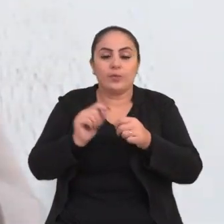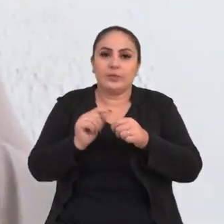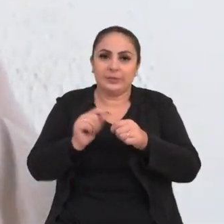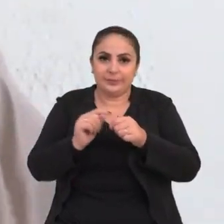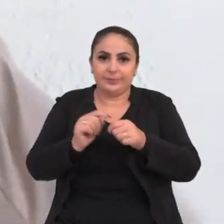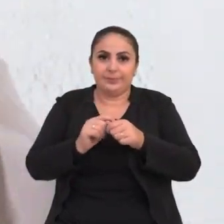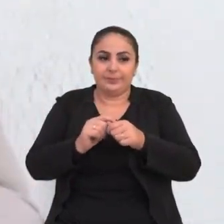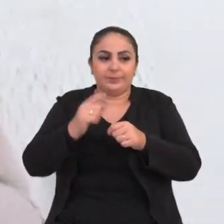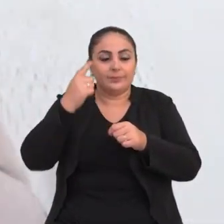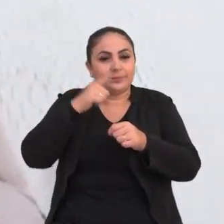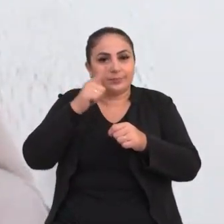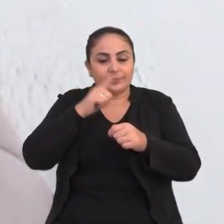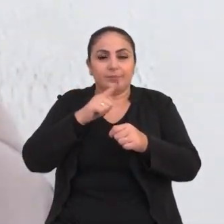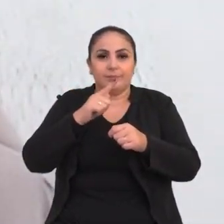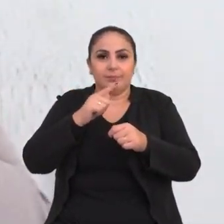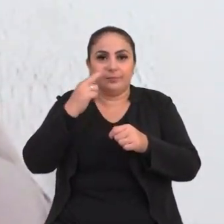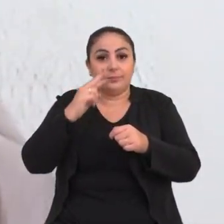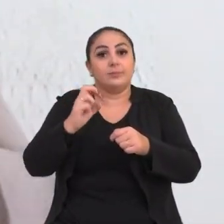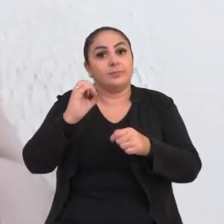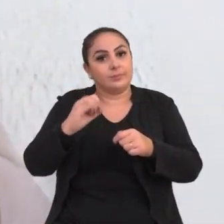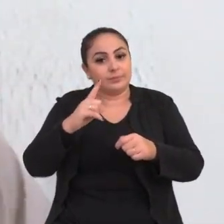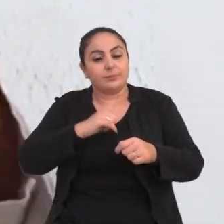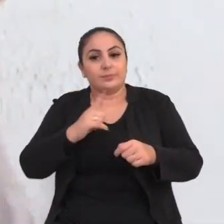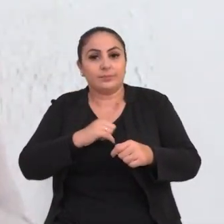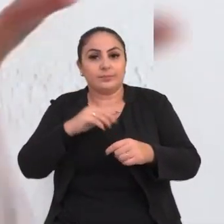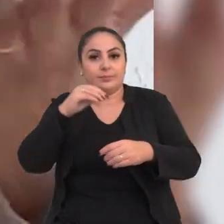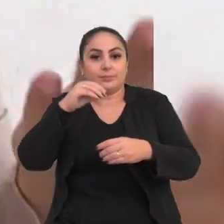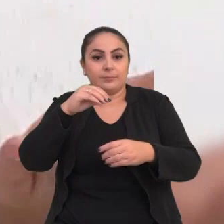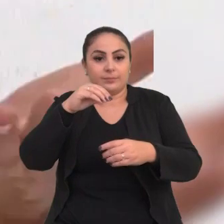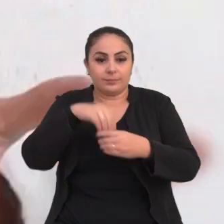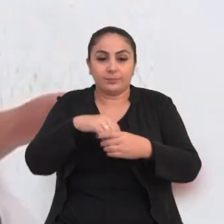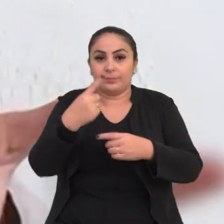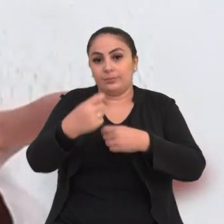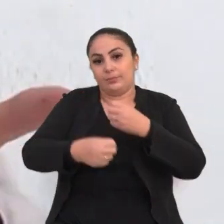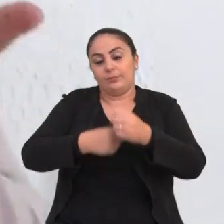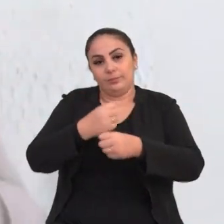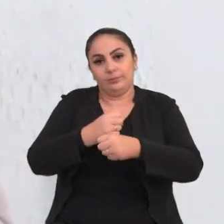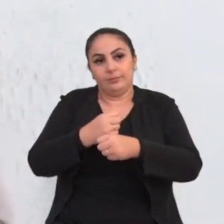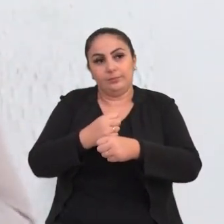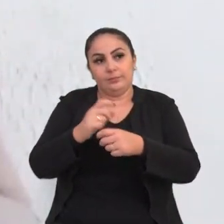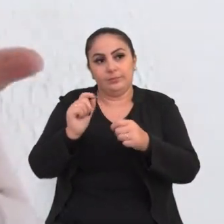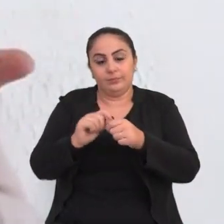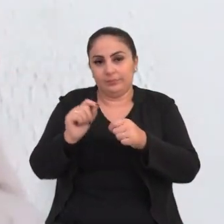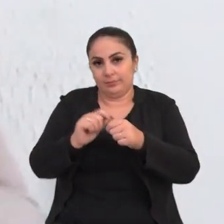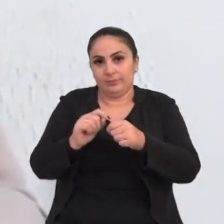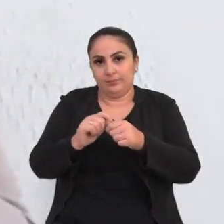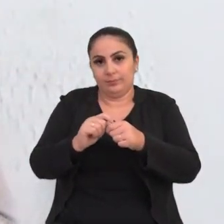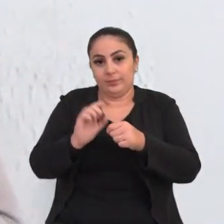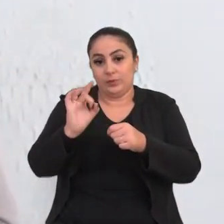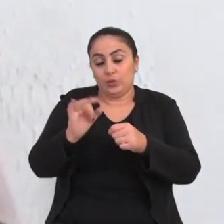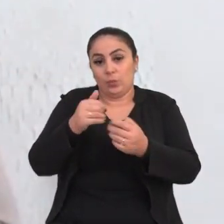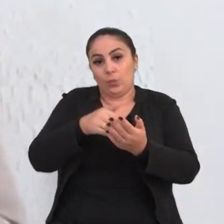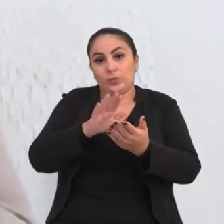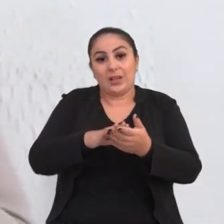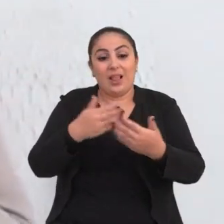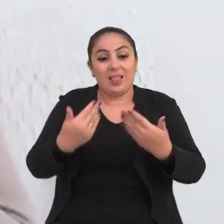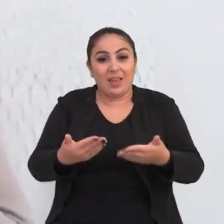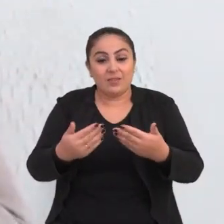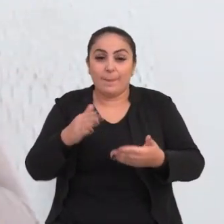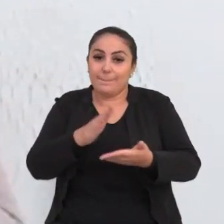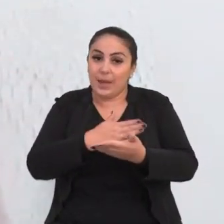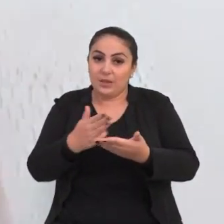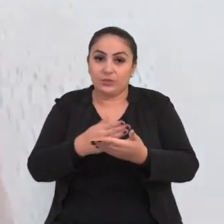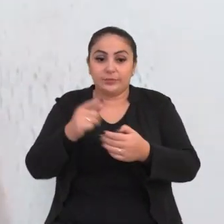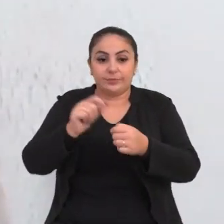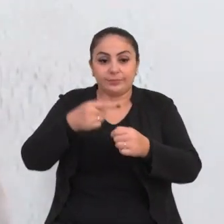verificação para ver se ele cometeu dentro de um ano, né, se ele cometeu só infrações leves e